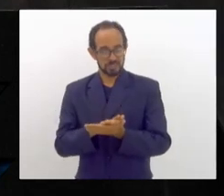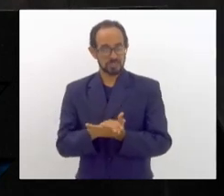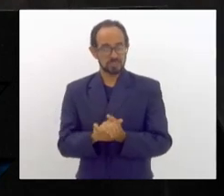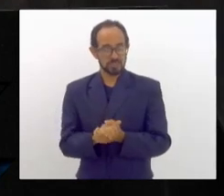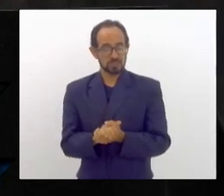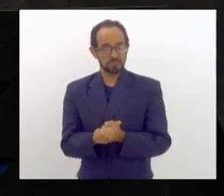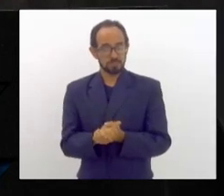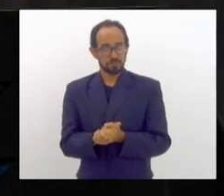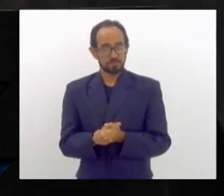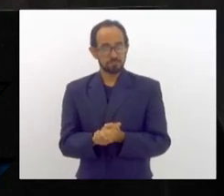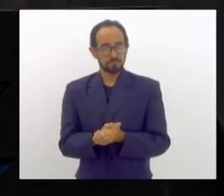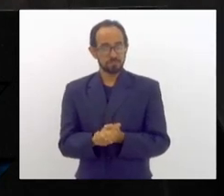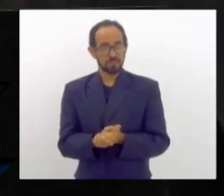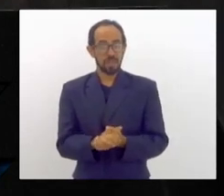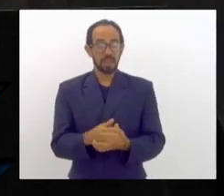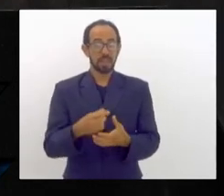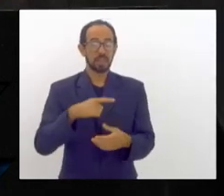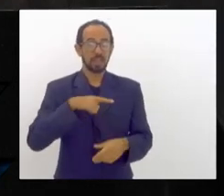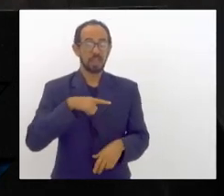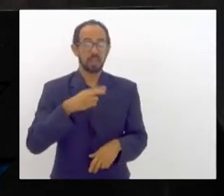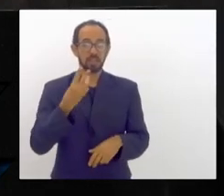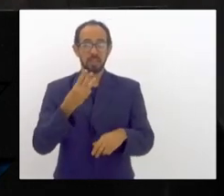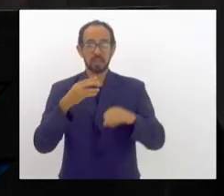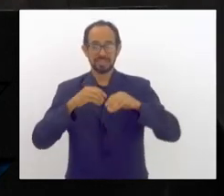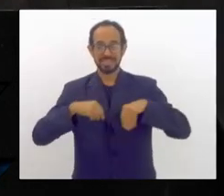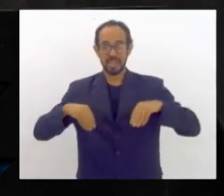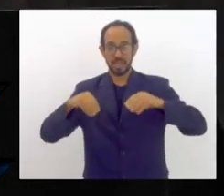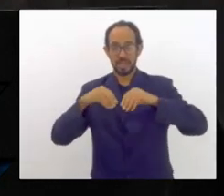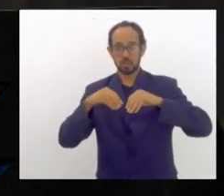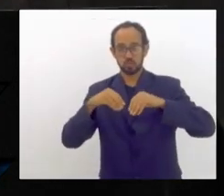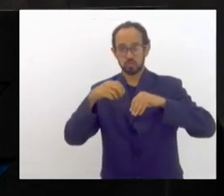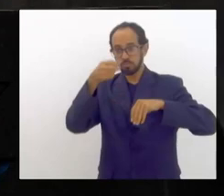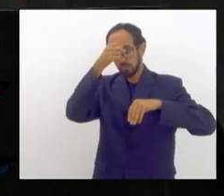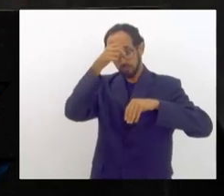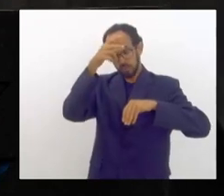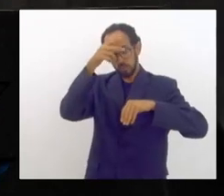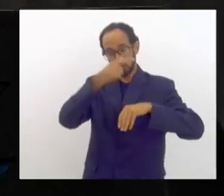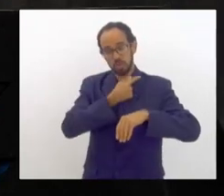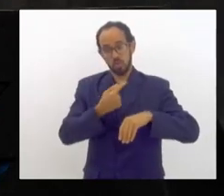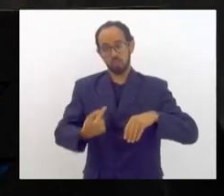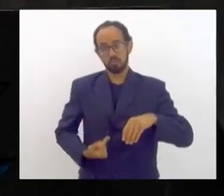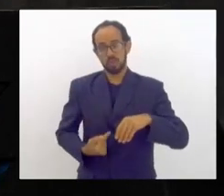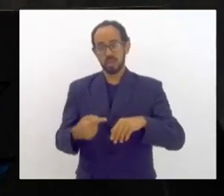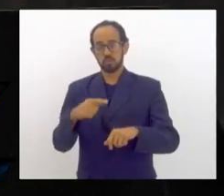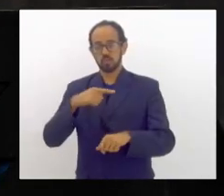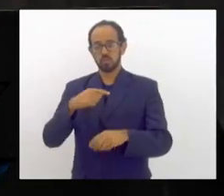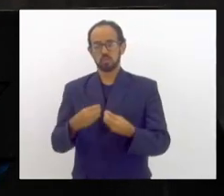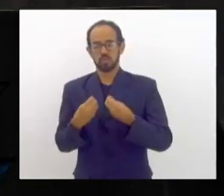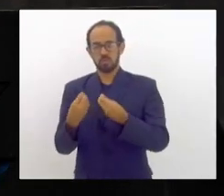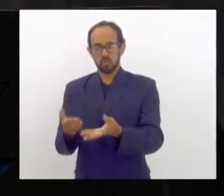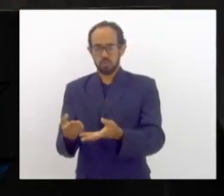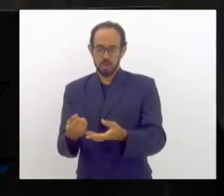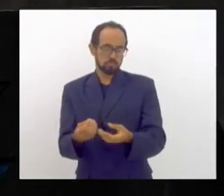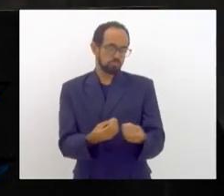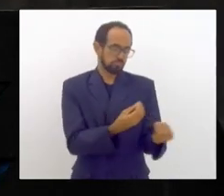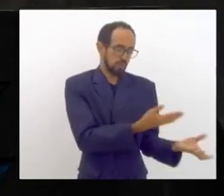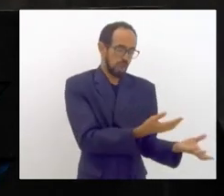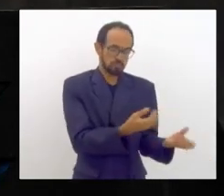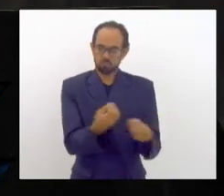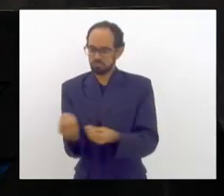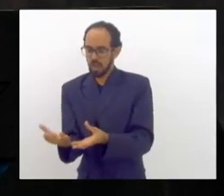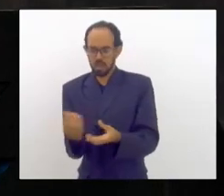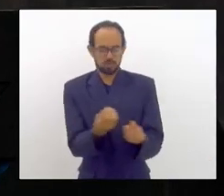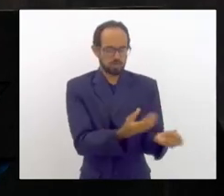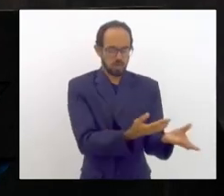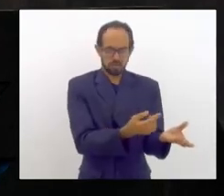Tem três terrenos que prefeitura e governo do Estado estão entregando um para o outro a todo tempo.